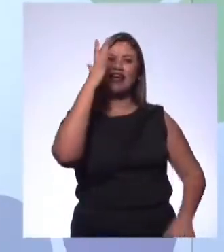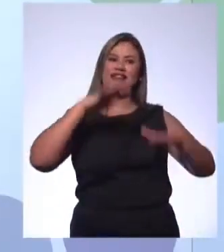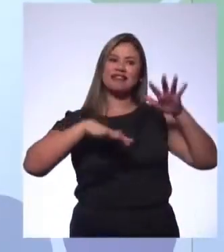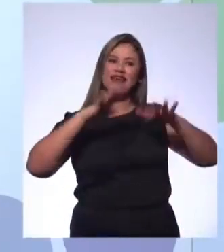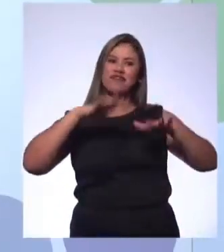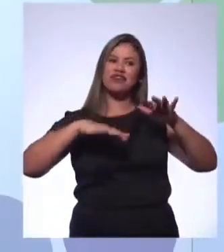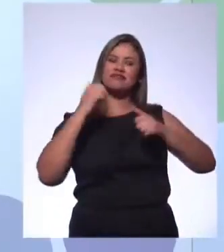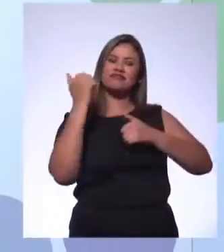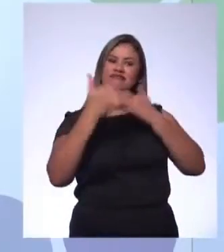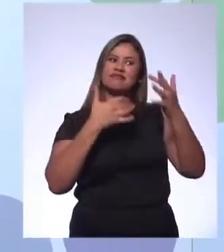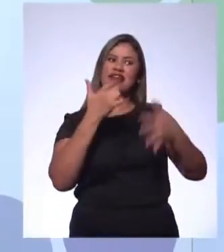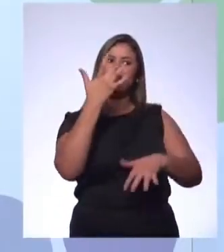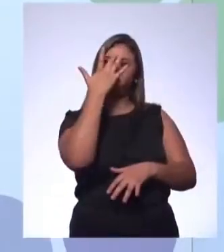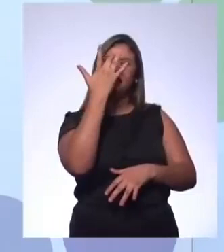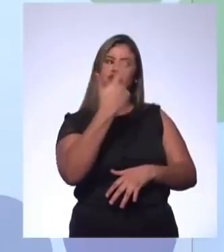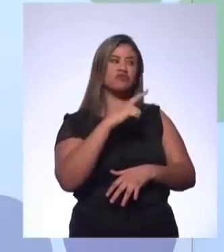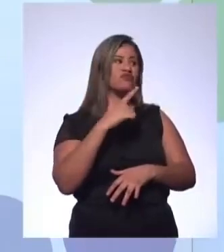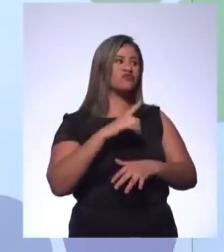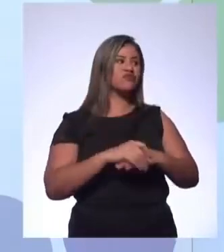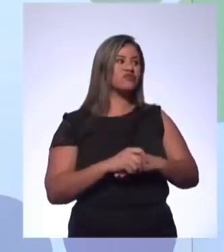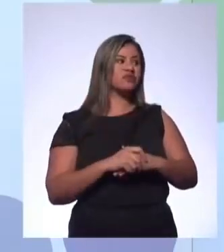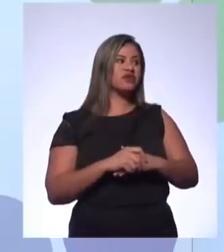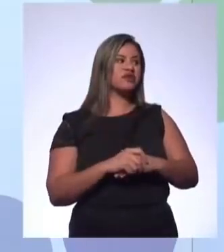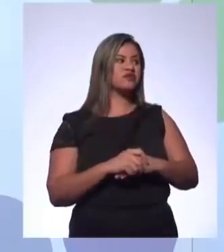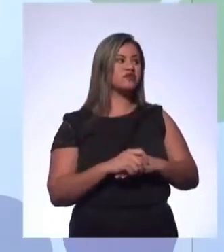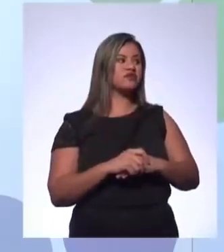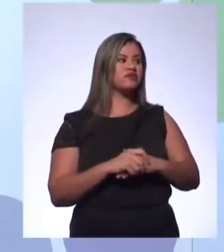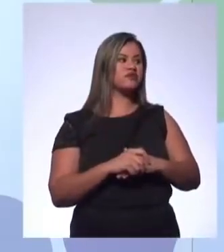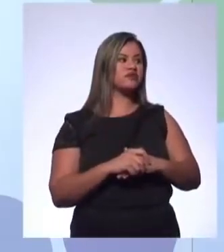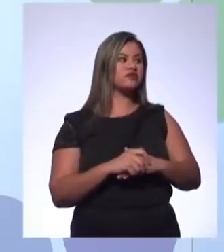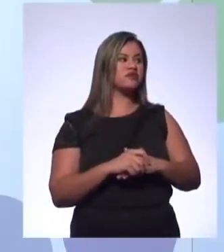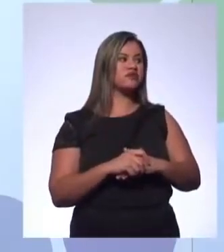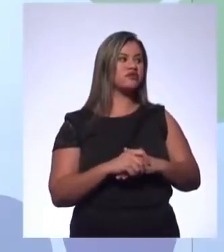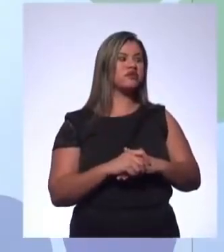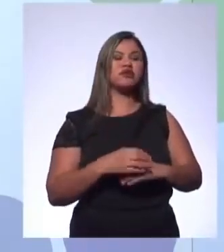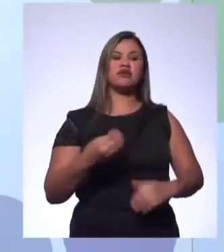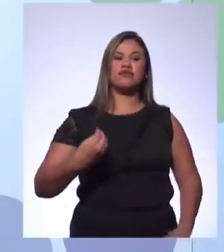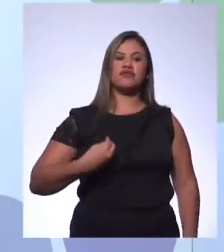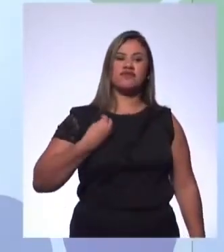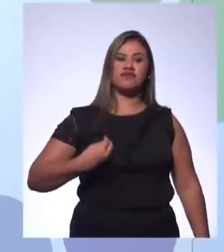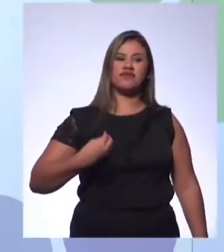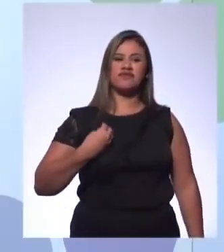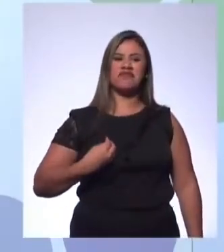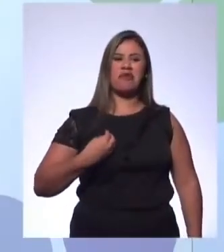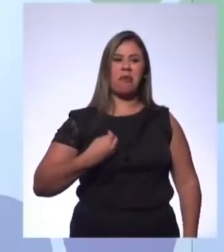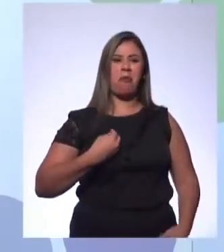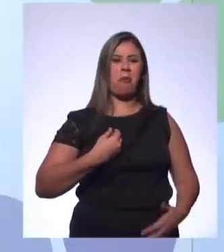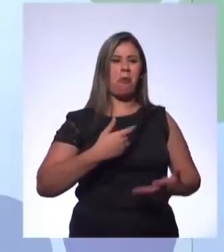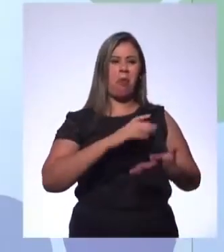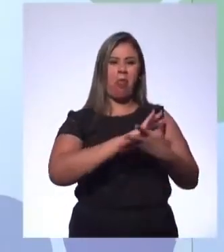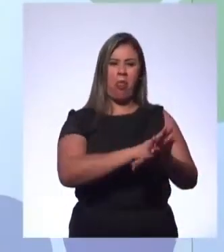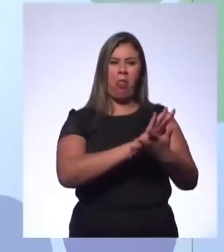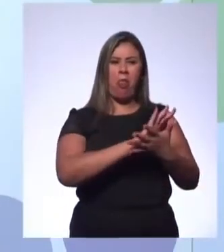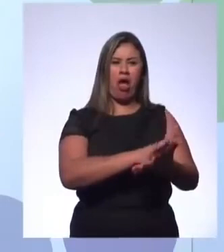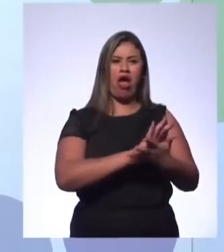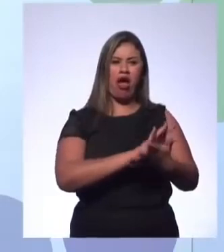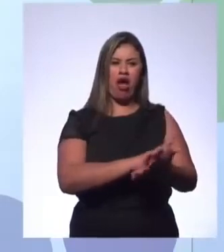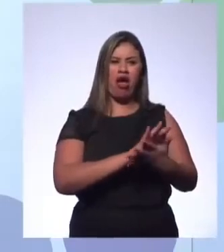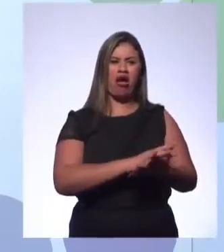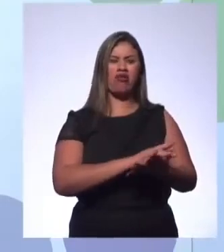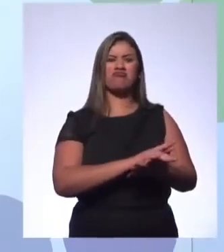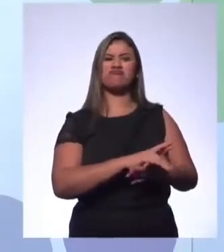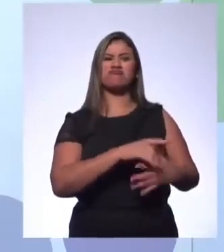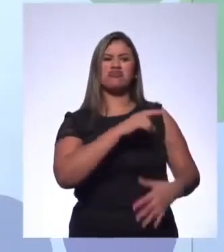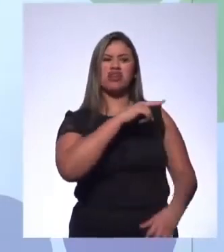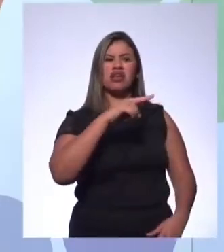que eu tenha colocado não fique tão fácil. Vamos lá, então, não, vamos ver. vai sim, você vai acertar. Essa é fácil. Viveu miseravelmente. Era capaz de dizer o indizível